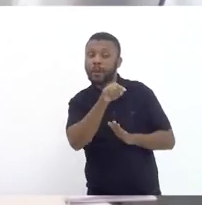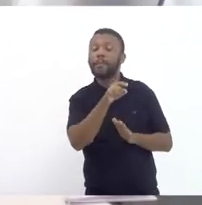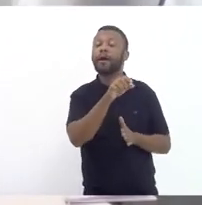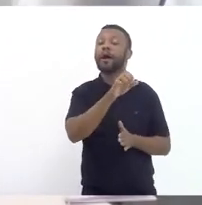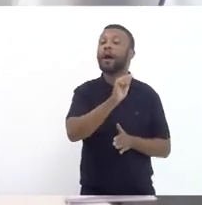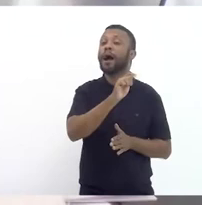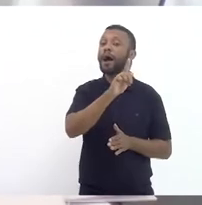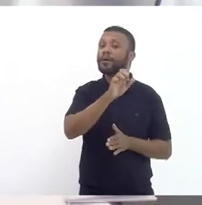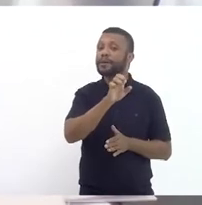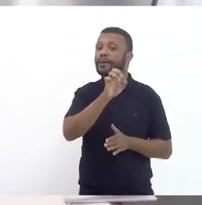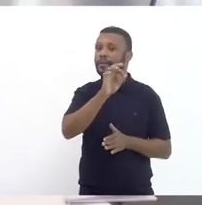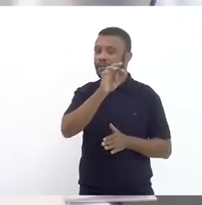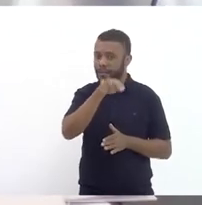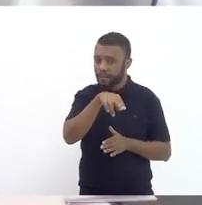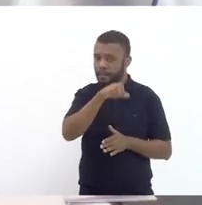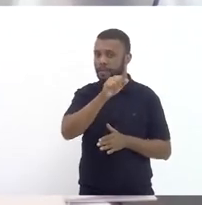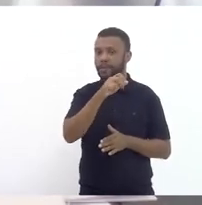esperando